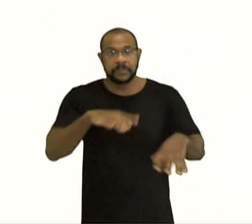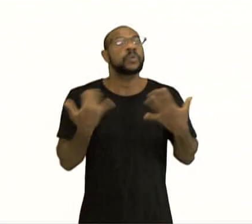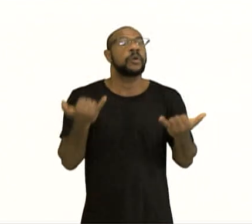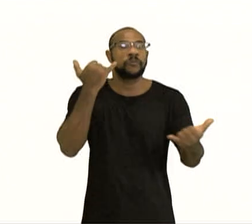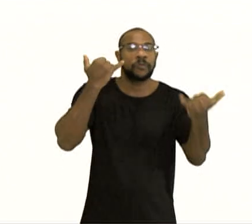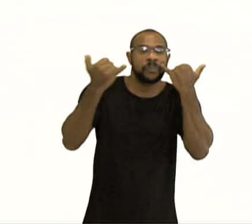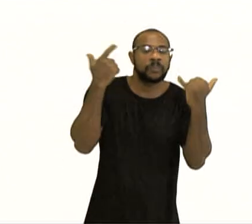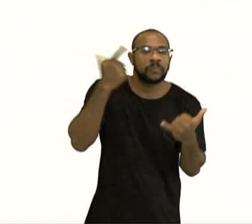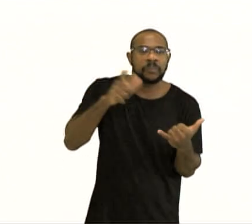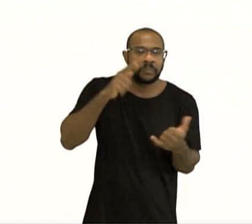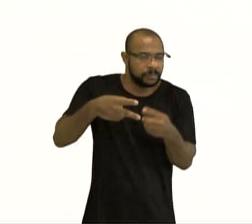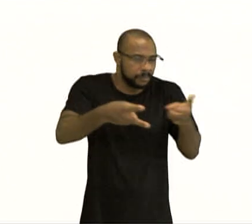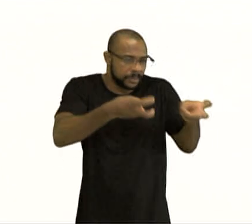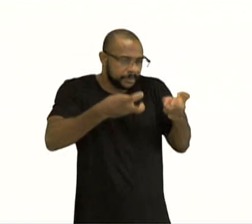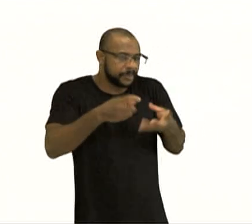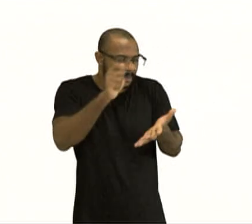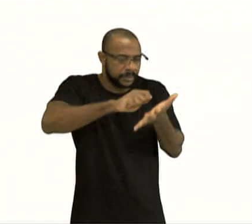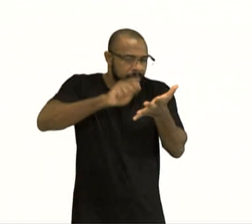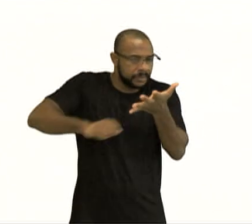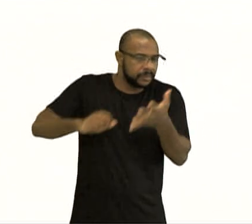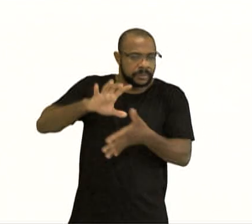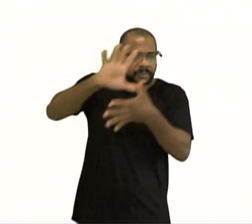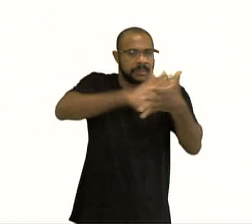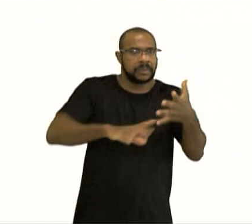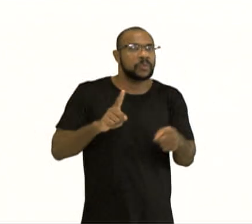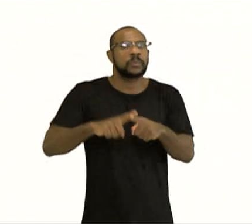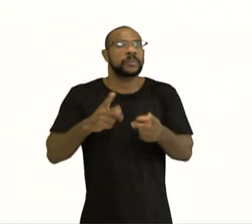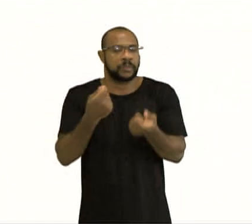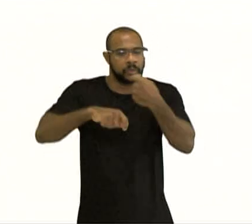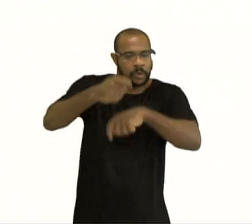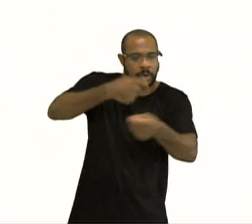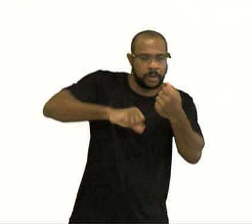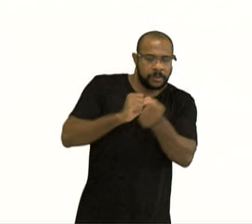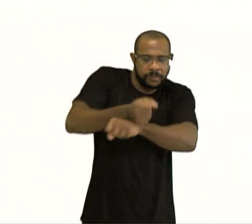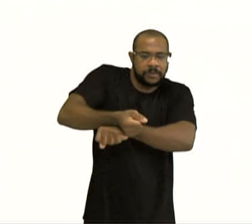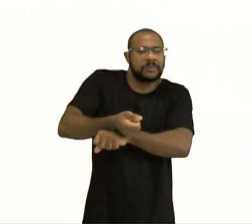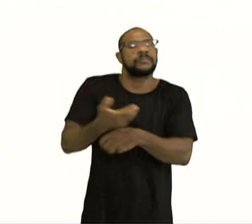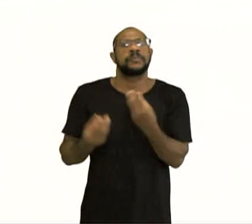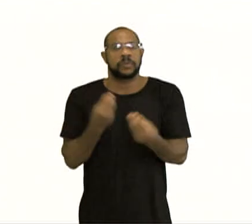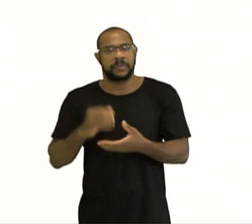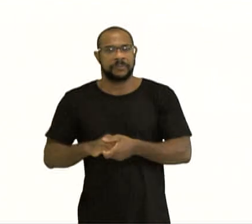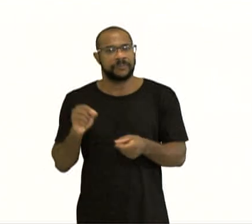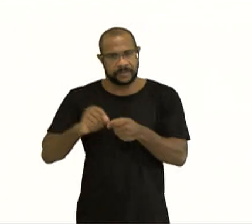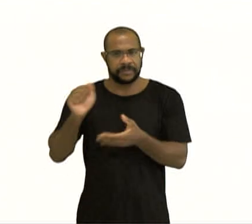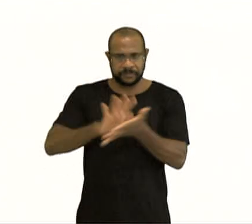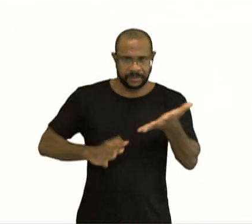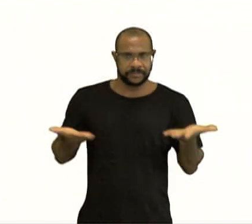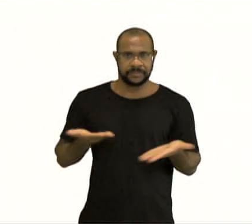gente consegue extrair desse mapa sobre o tráfico negreiro? Vamos fazer essa atividade?